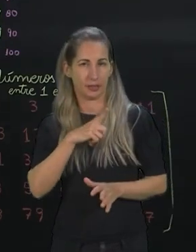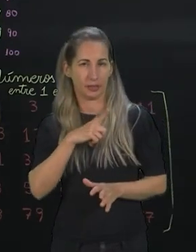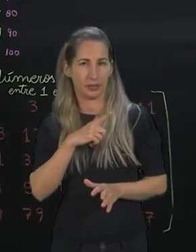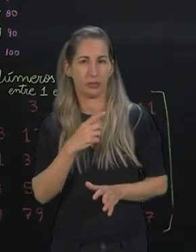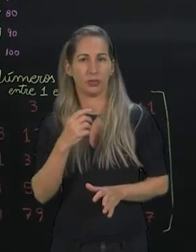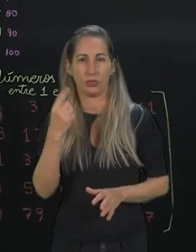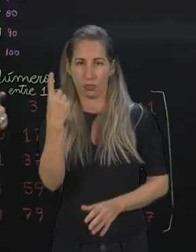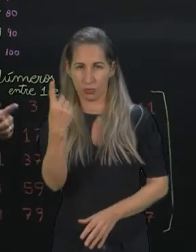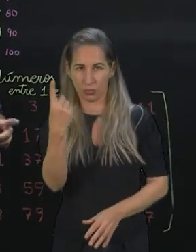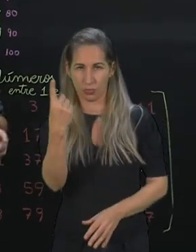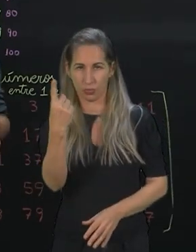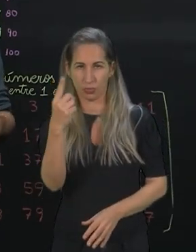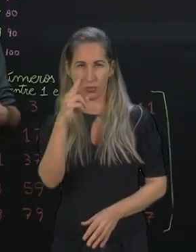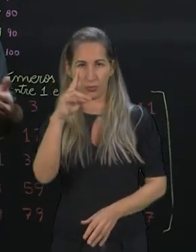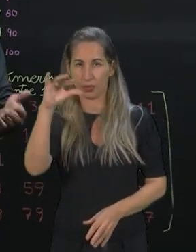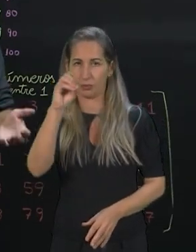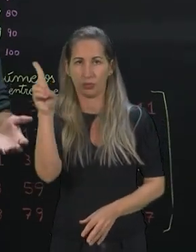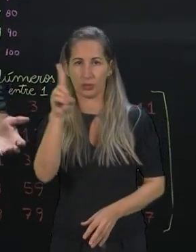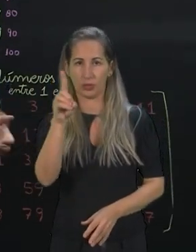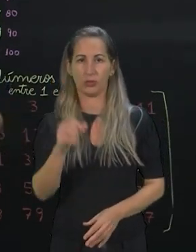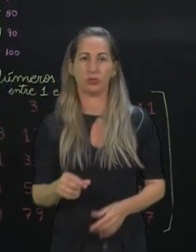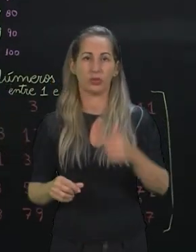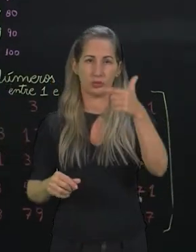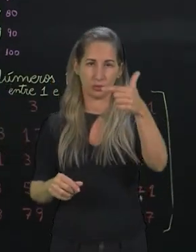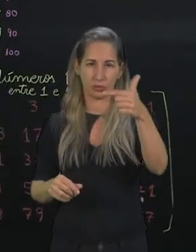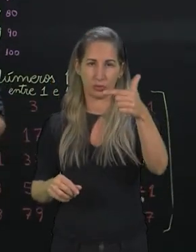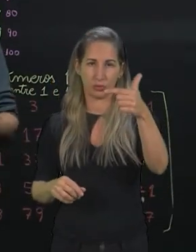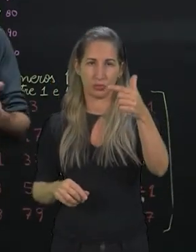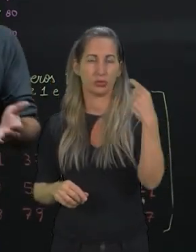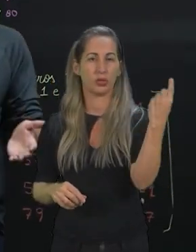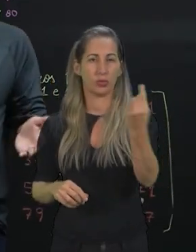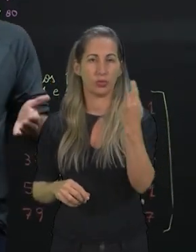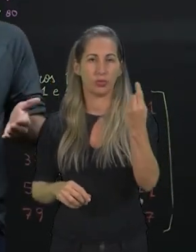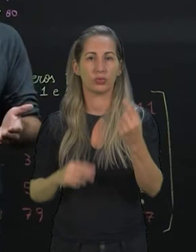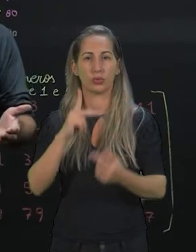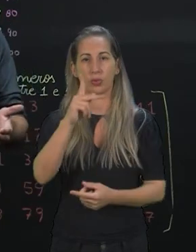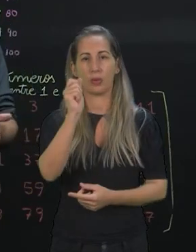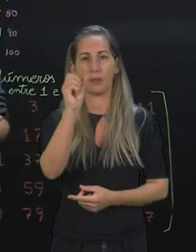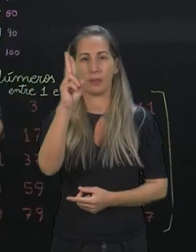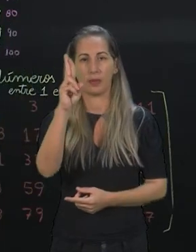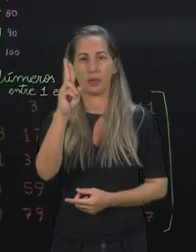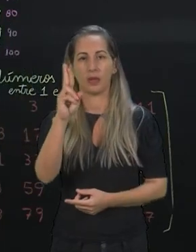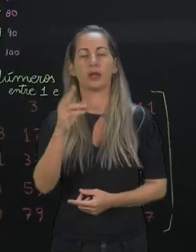o número 1 não é o número primo e o número 2 é o único número par que